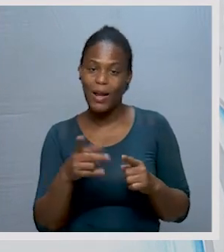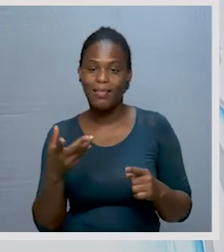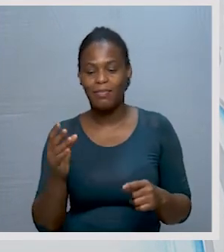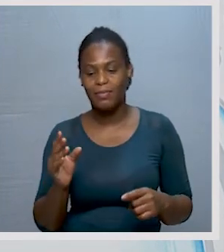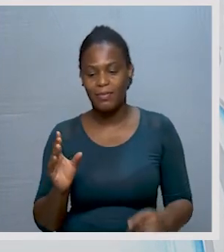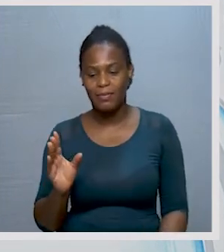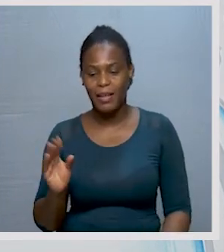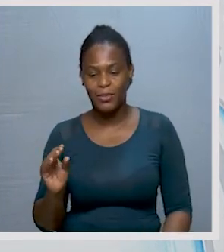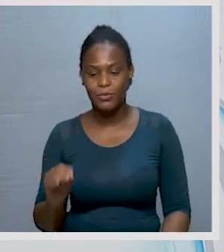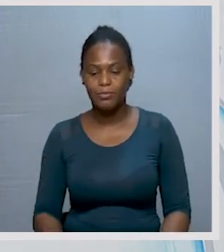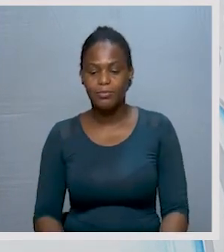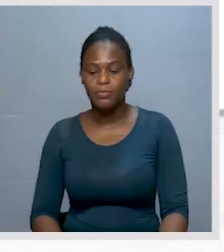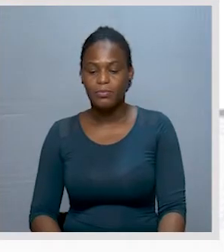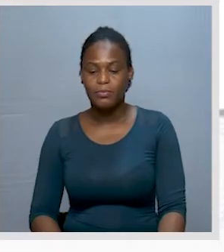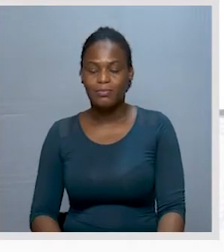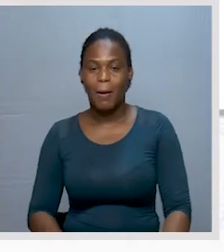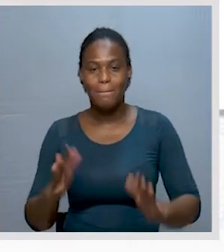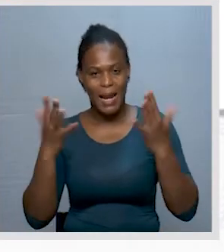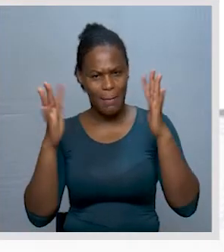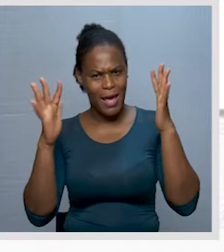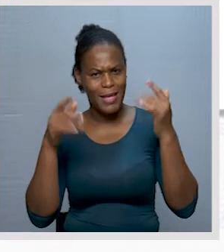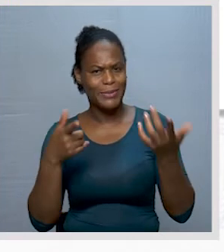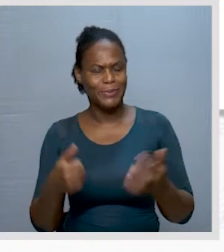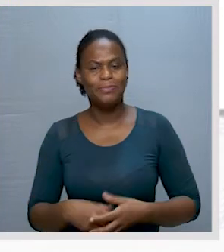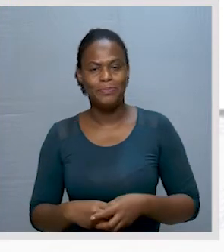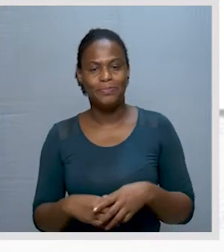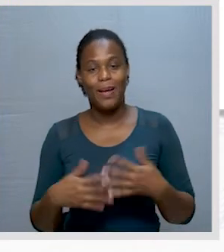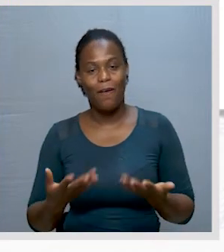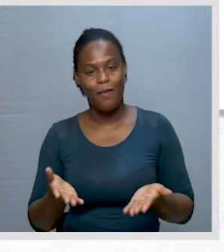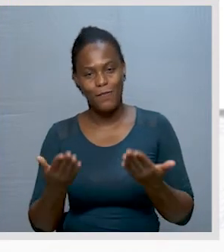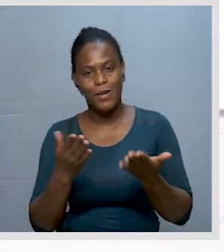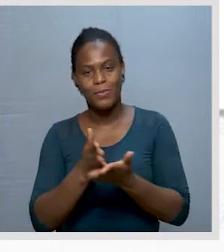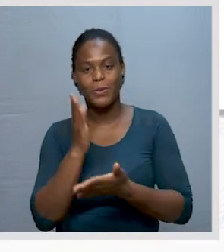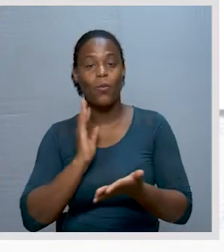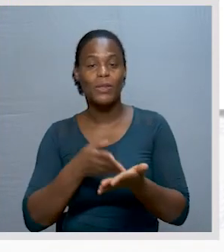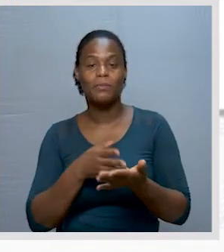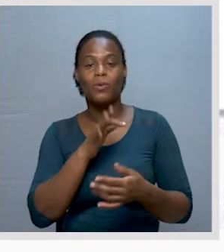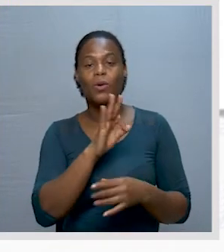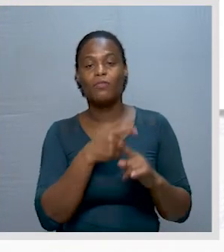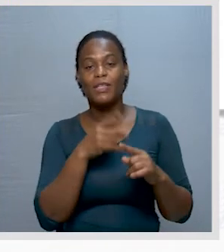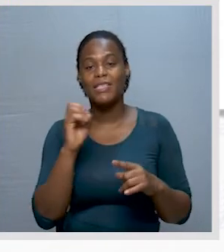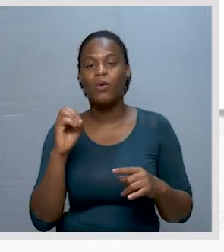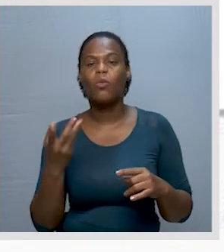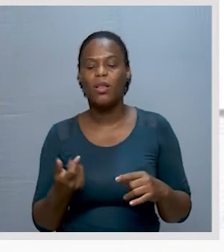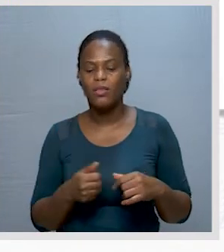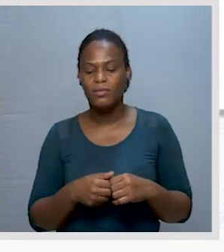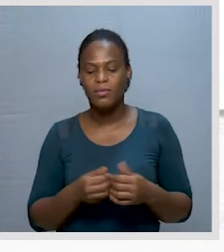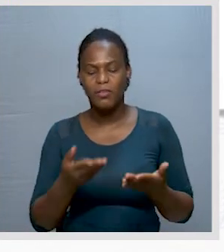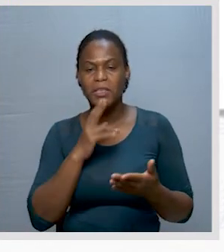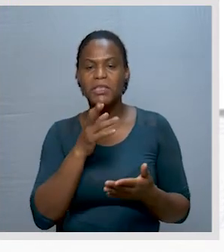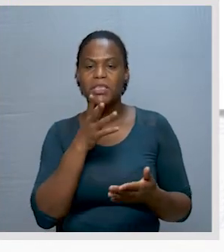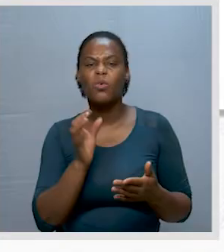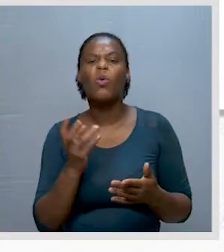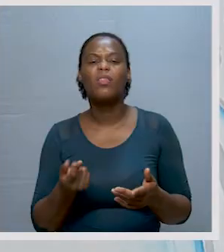parcelas, o resultado vai ser 10. Estão de parabéns. Vamos avançar. Por último, 4 vezes 0. Vocês